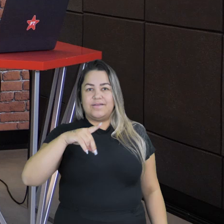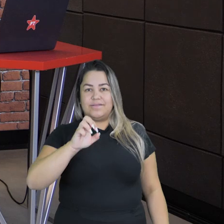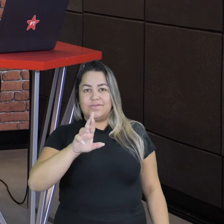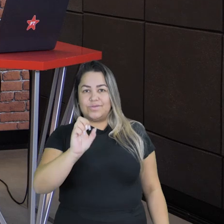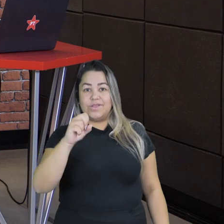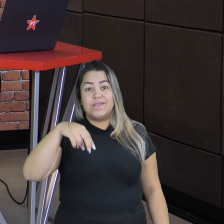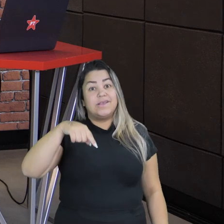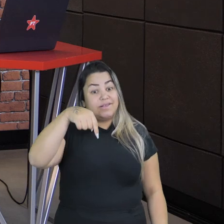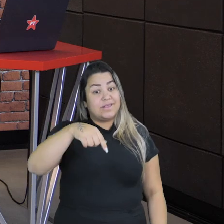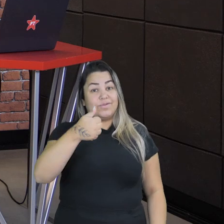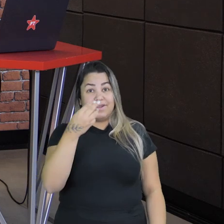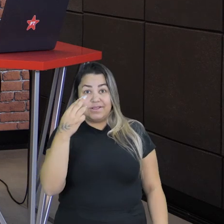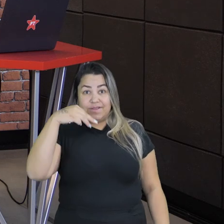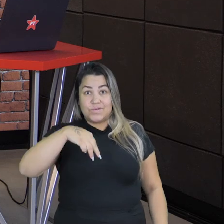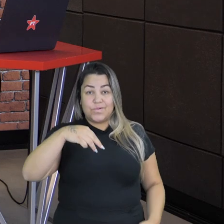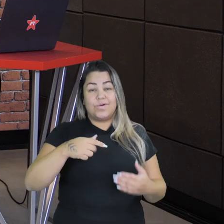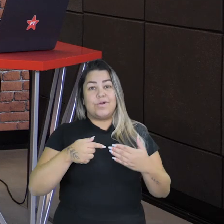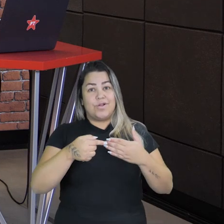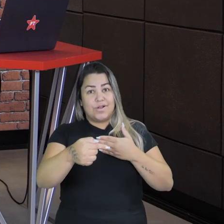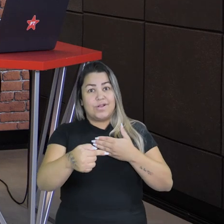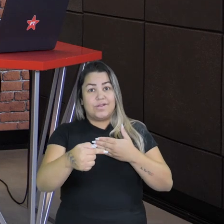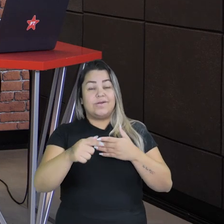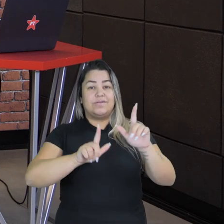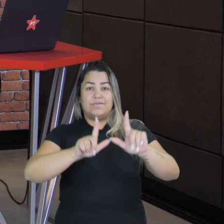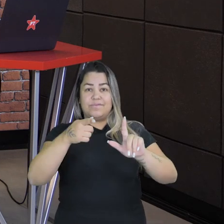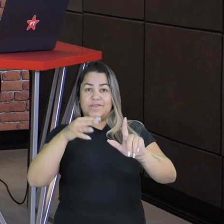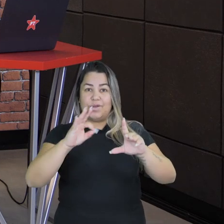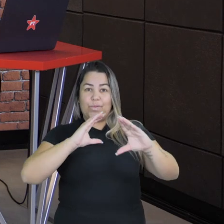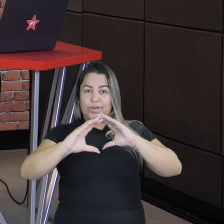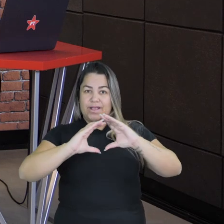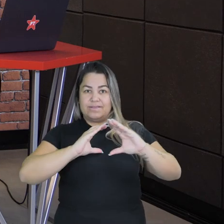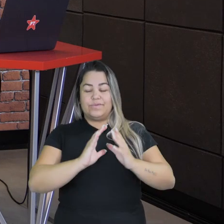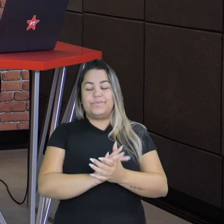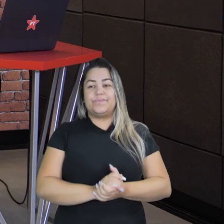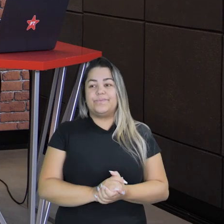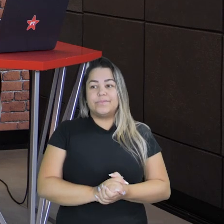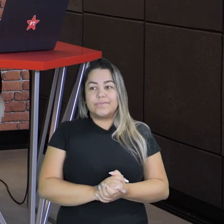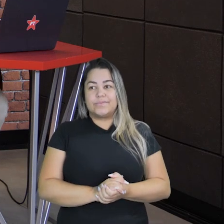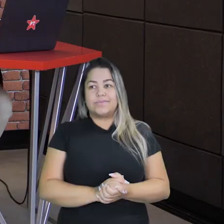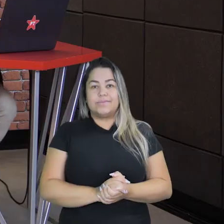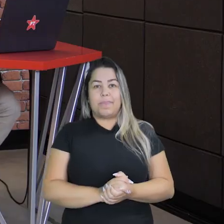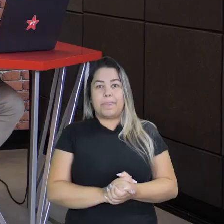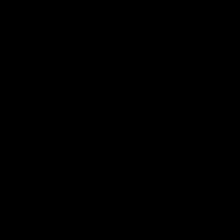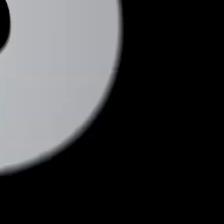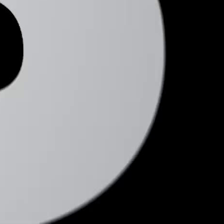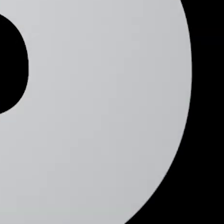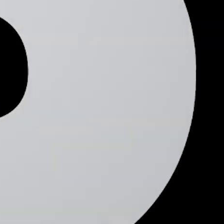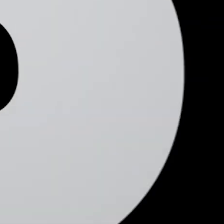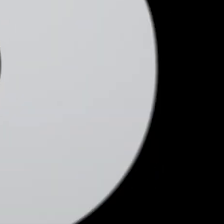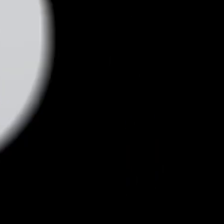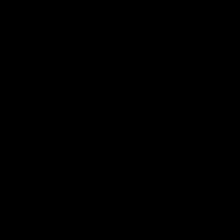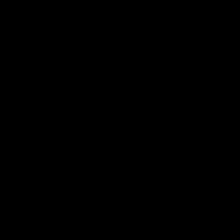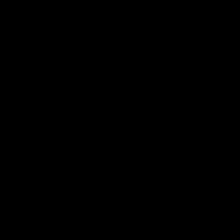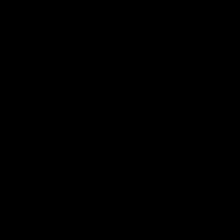sou o Anderson Andrade e esse é o 13 Minutos, o podcast semanal de notícias da rede PT de comunicação.